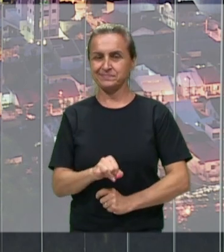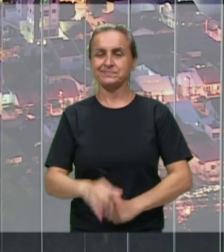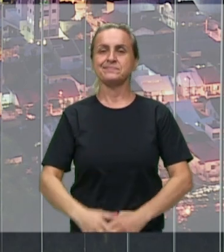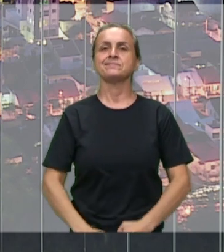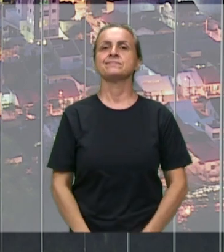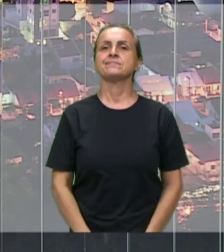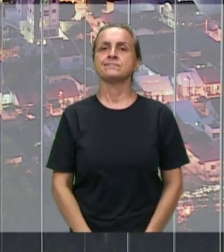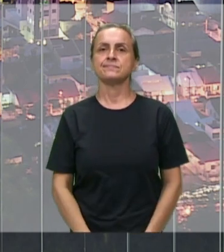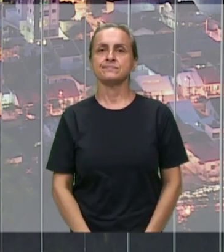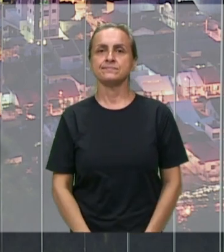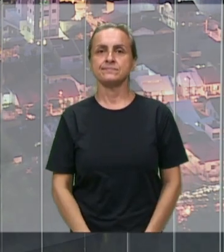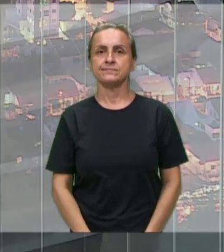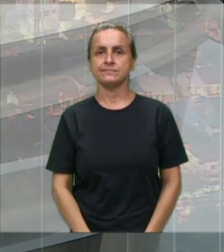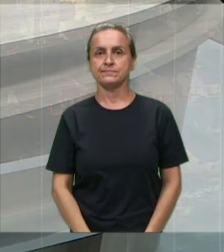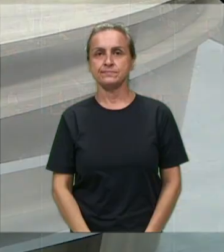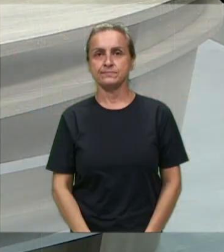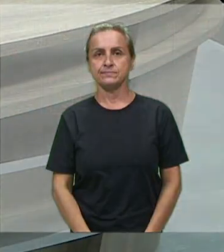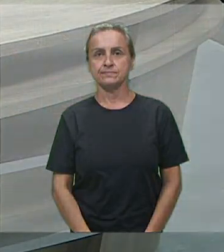a gente já volta.